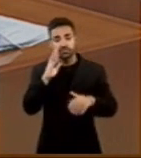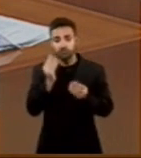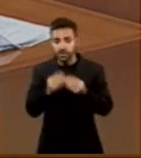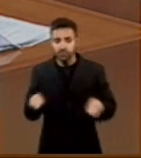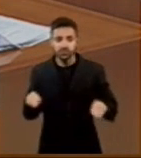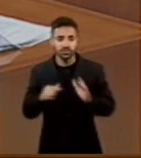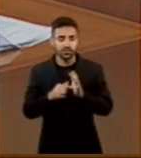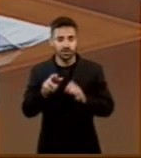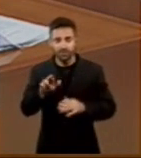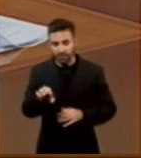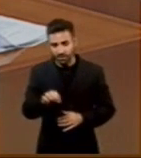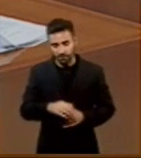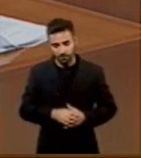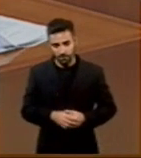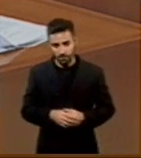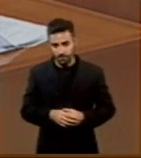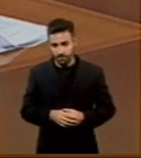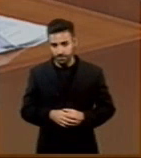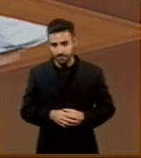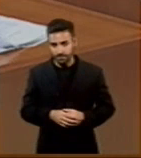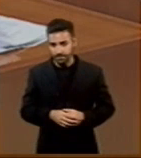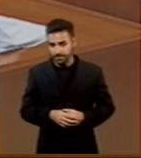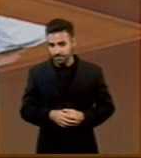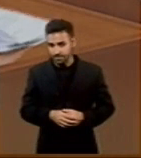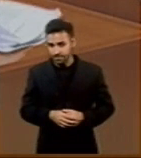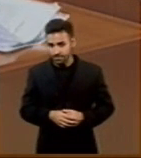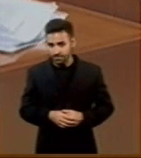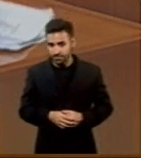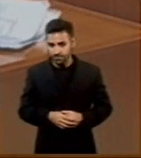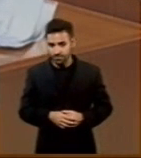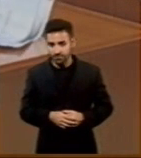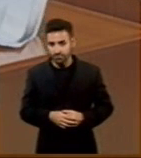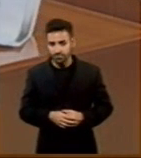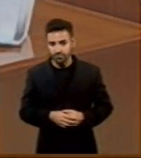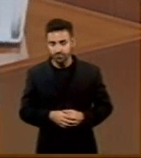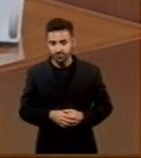esse recurso não merece acudir a partir daí.